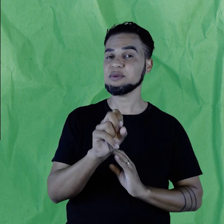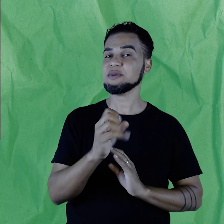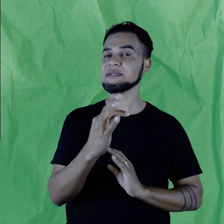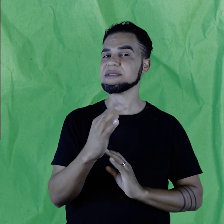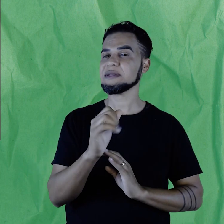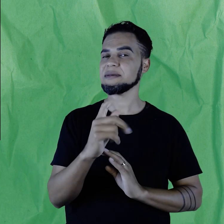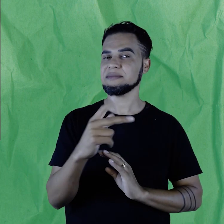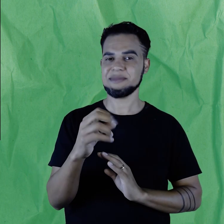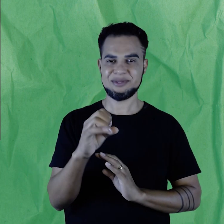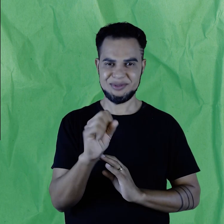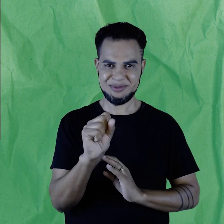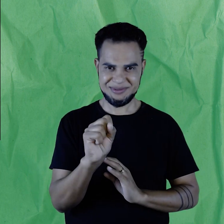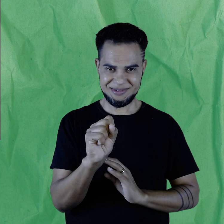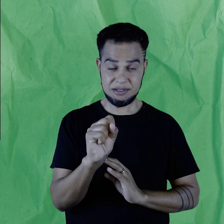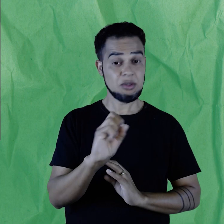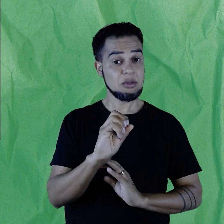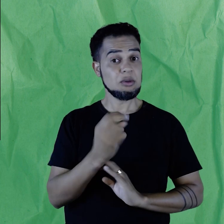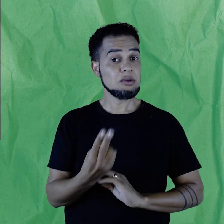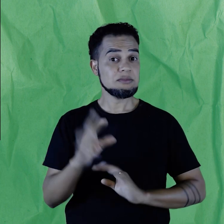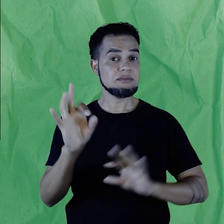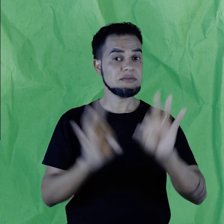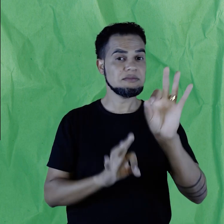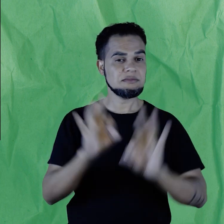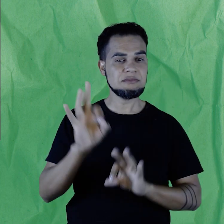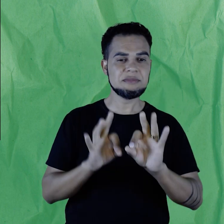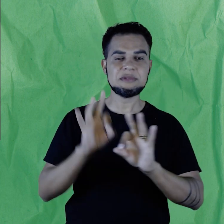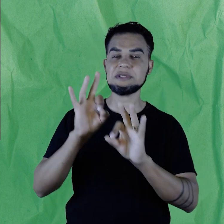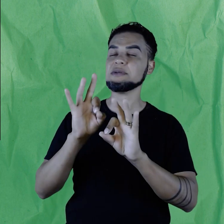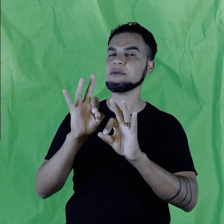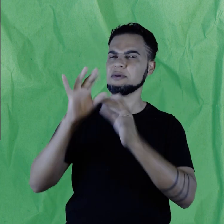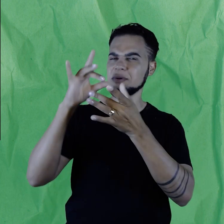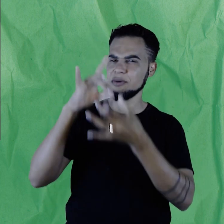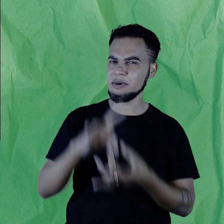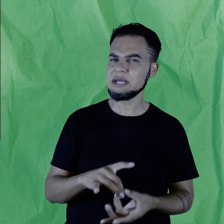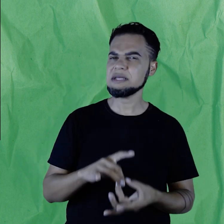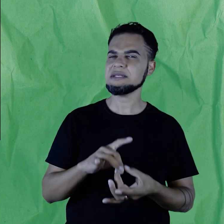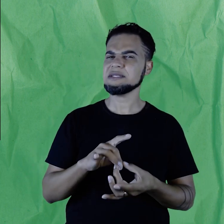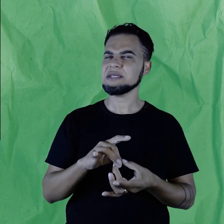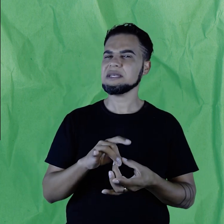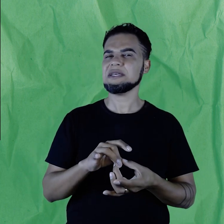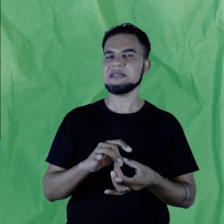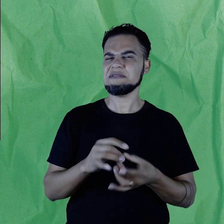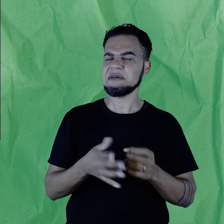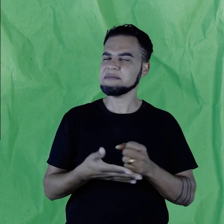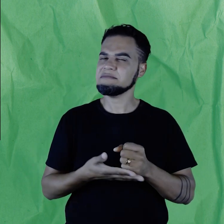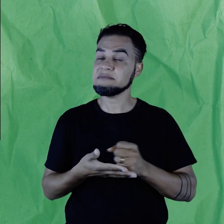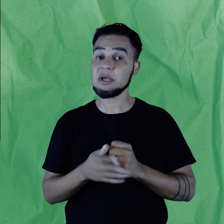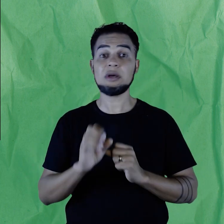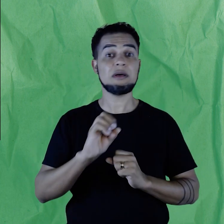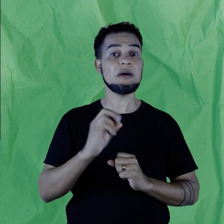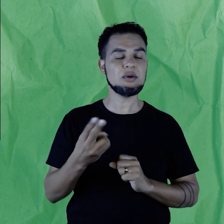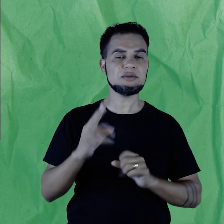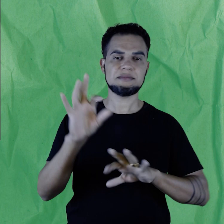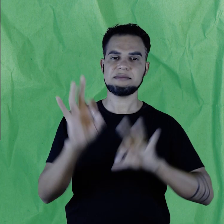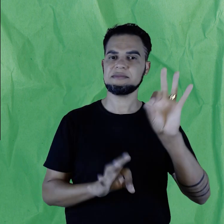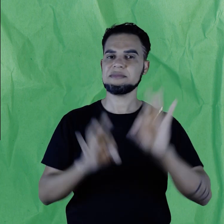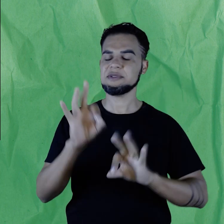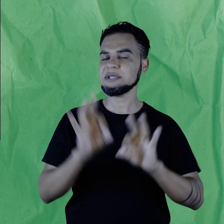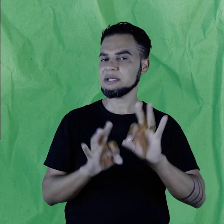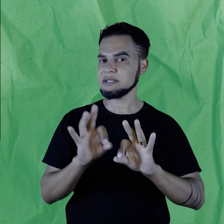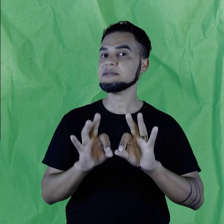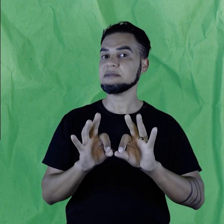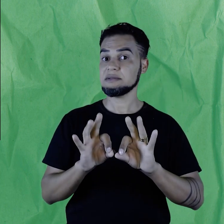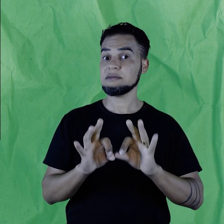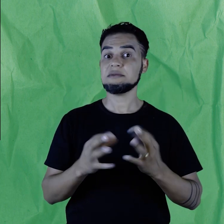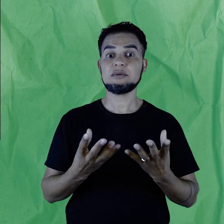justapostos, ou então de uma organização coesiva rudimentar, ainda de uma